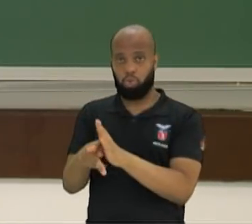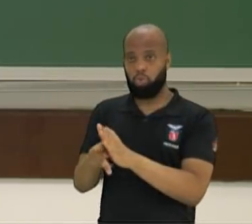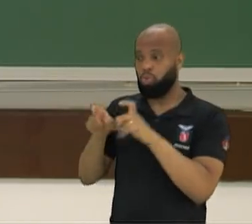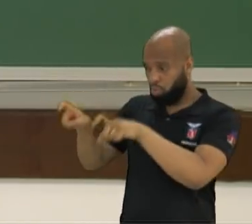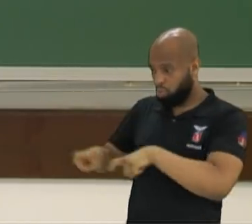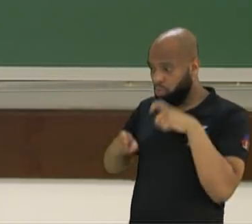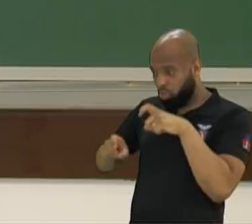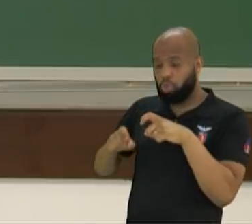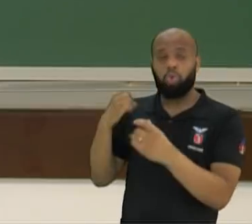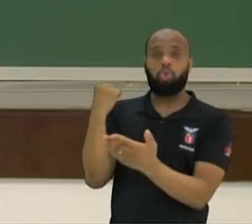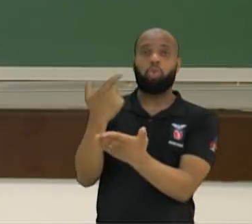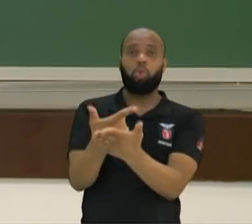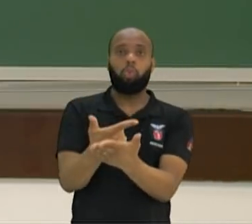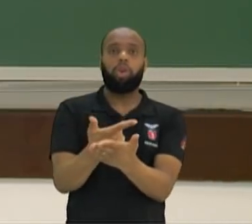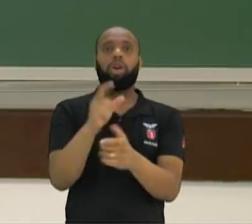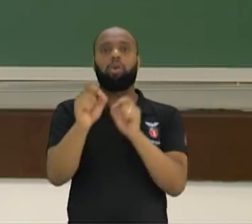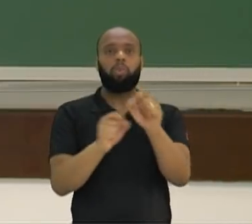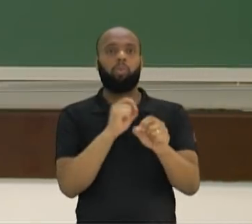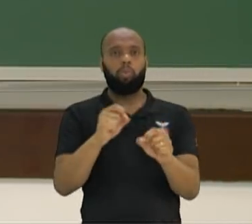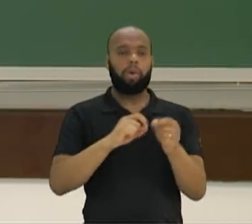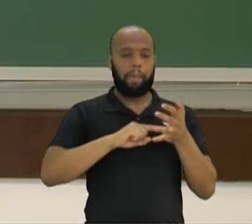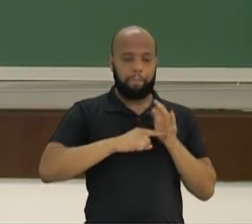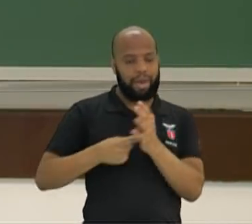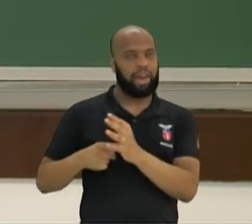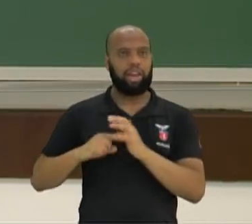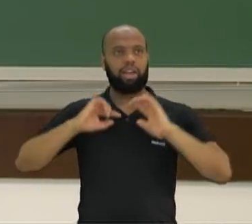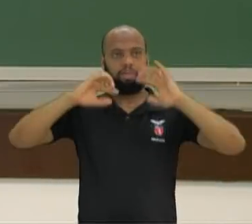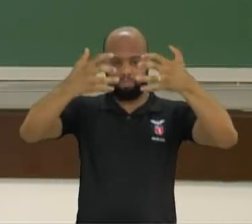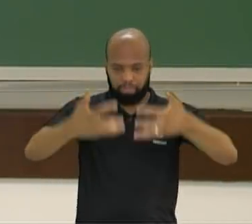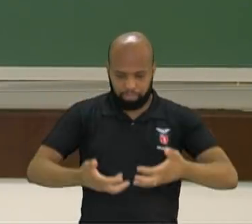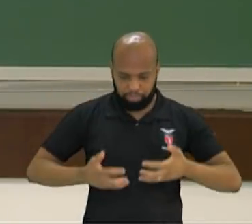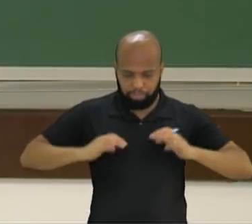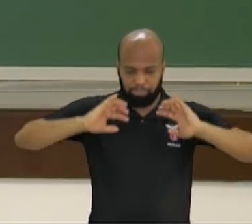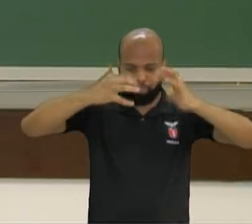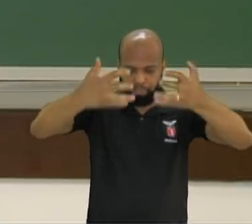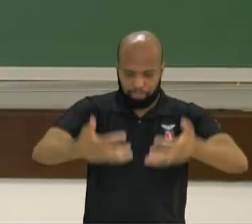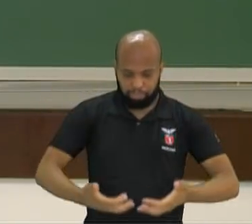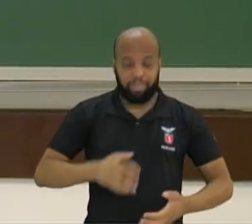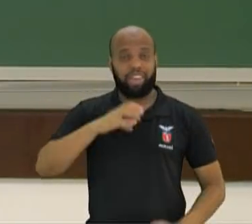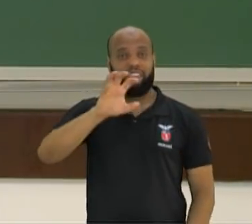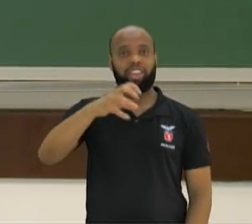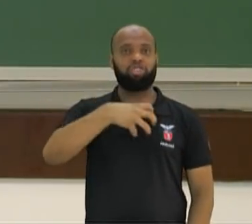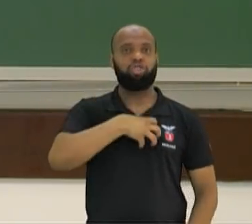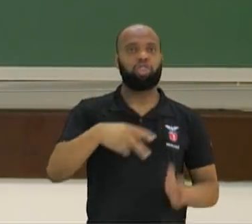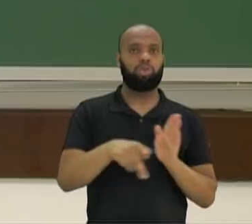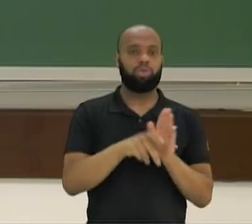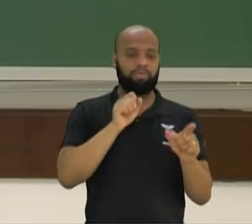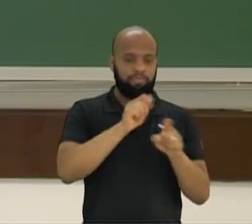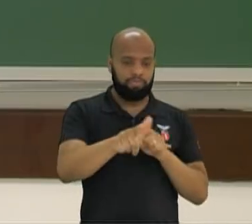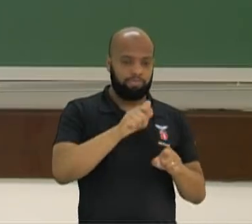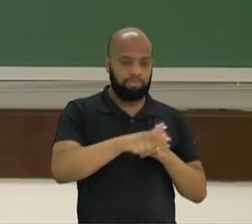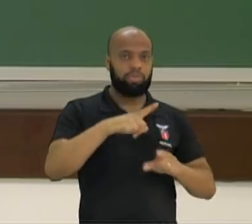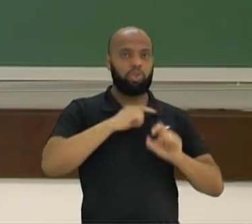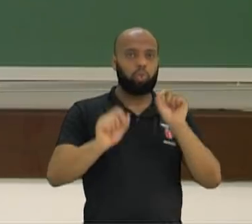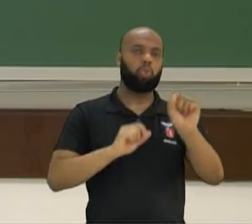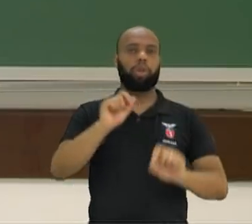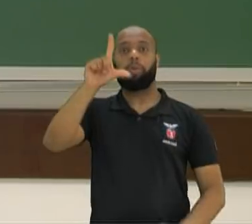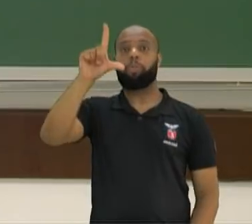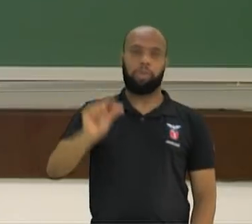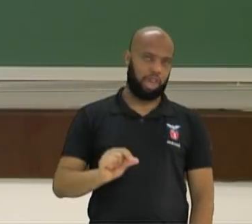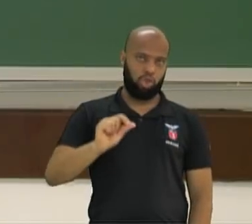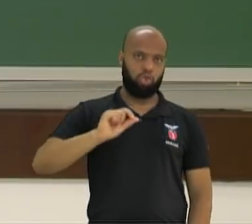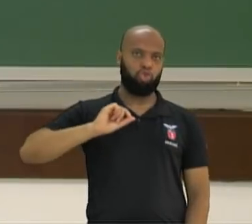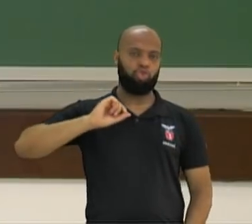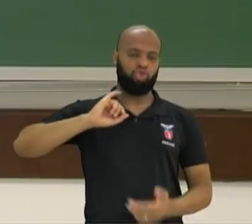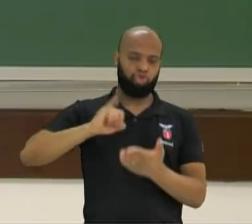máquinas e equipamentos, para otimizar a produção agrícola. E essa forma de consórcio, ela traz menos juros para o